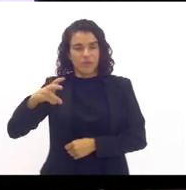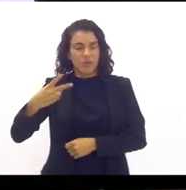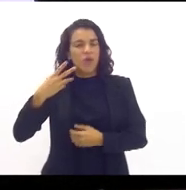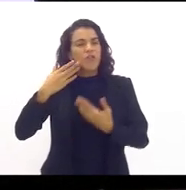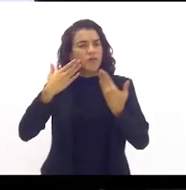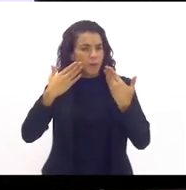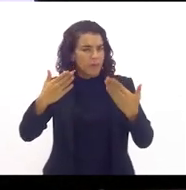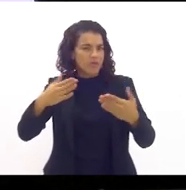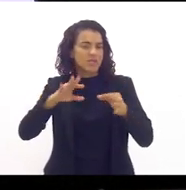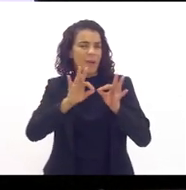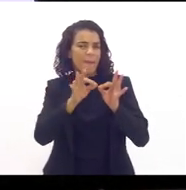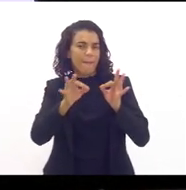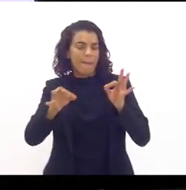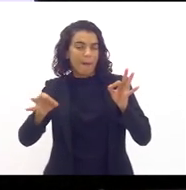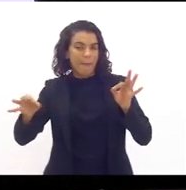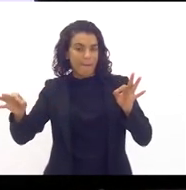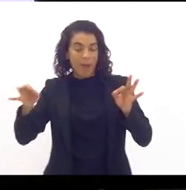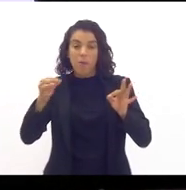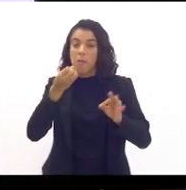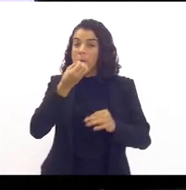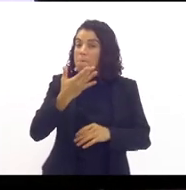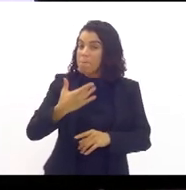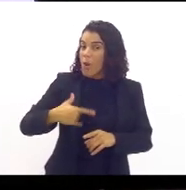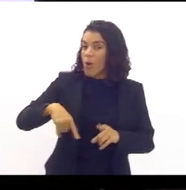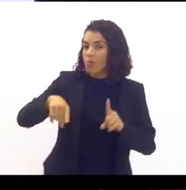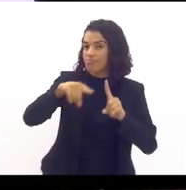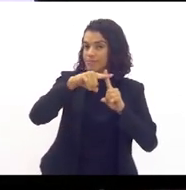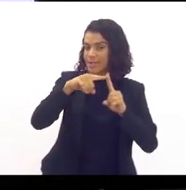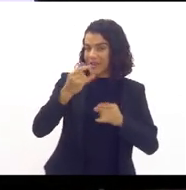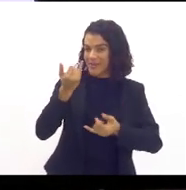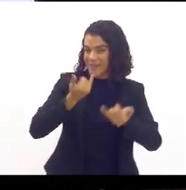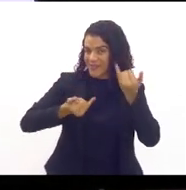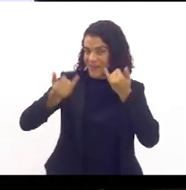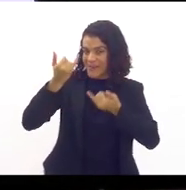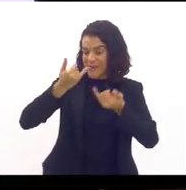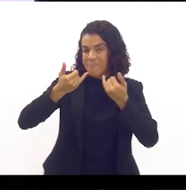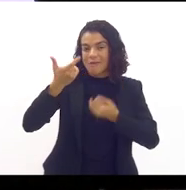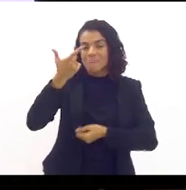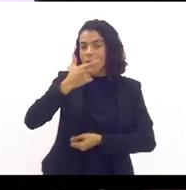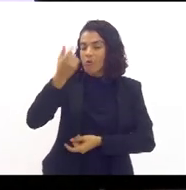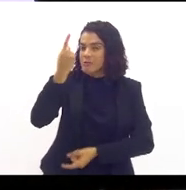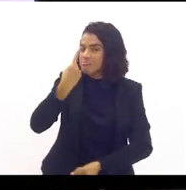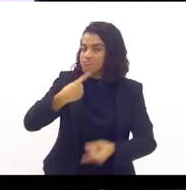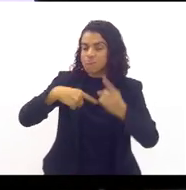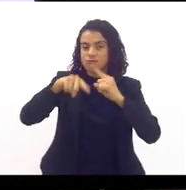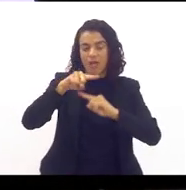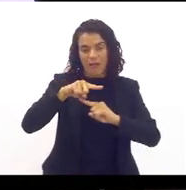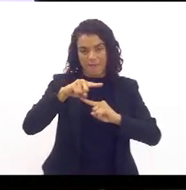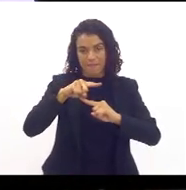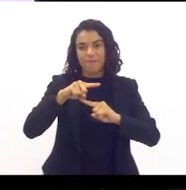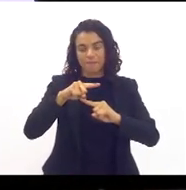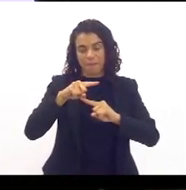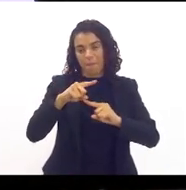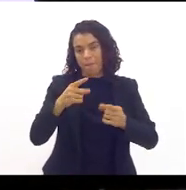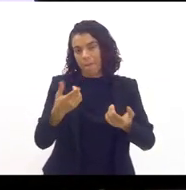que, em que pese essa ser uma boa notícia, ela não foi capaz de superar os outros dois indicadores que são